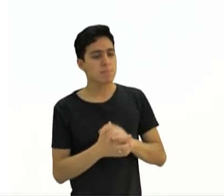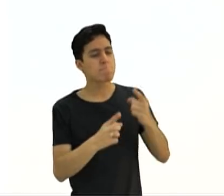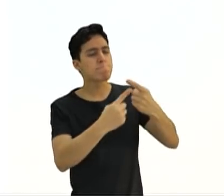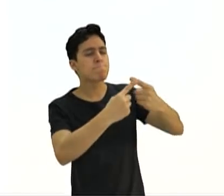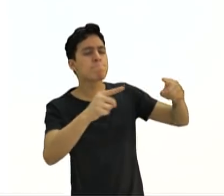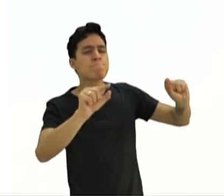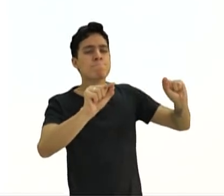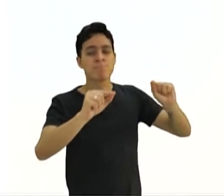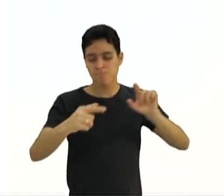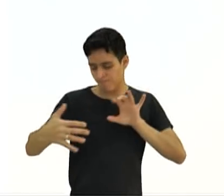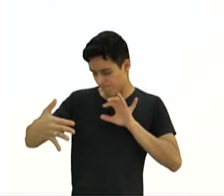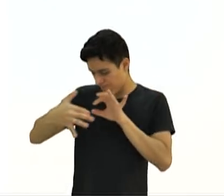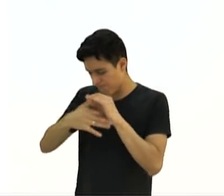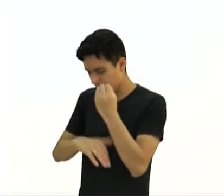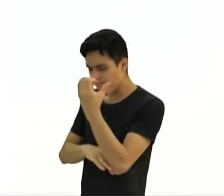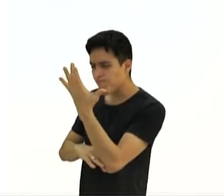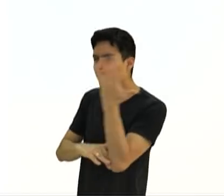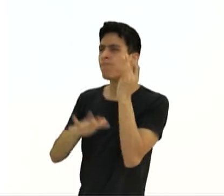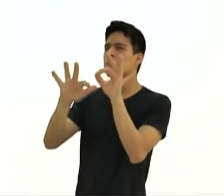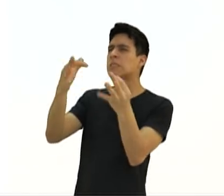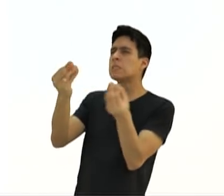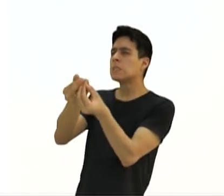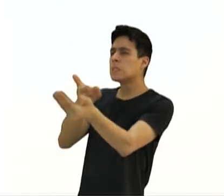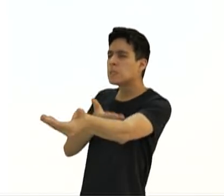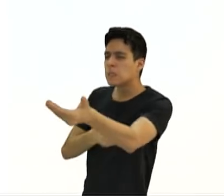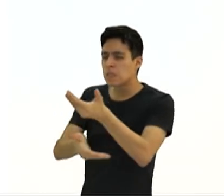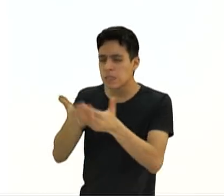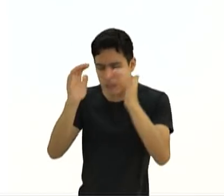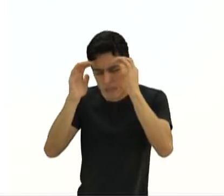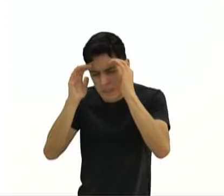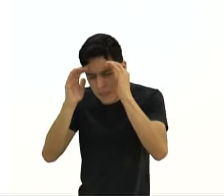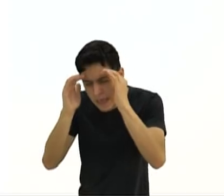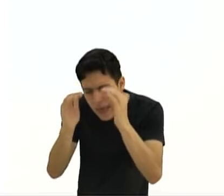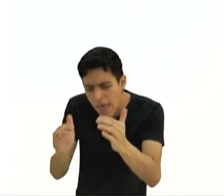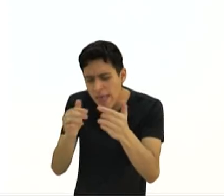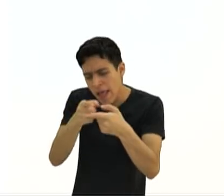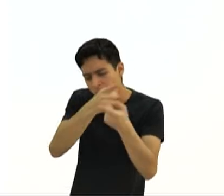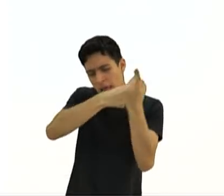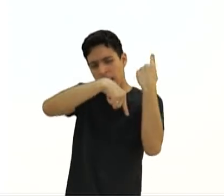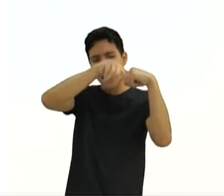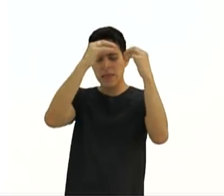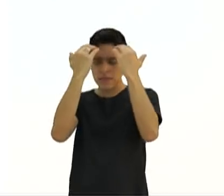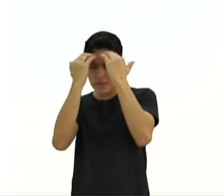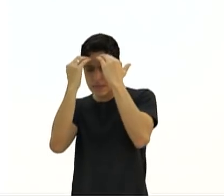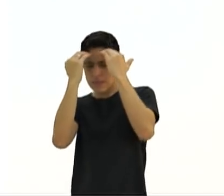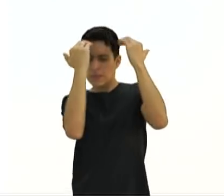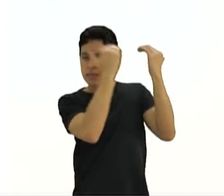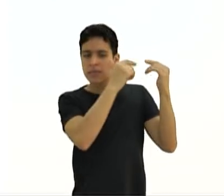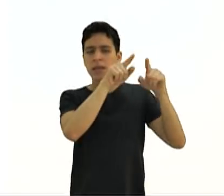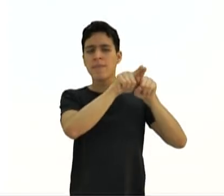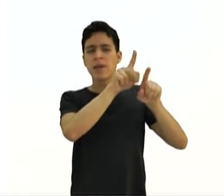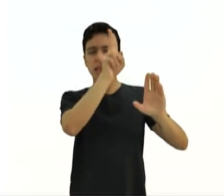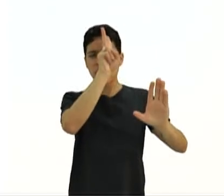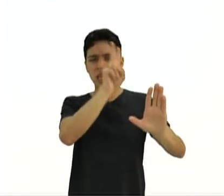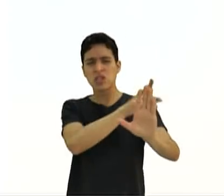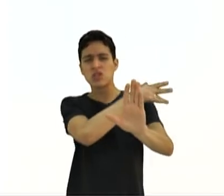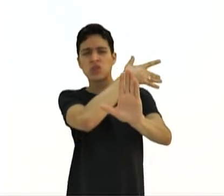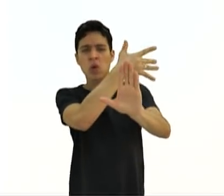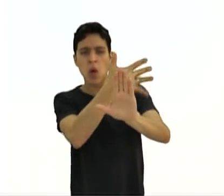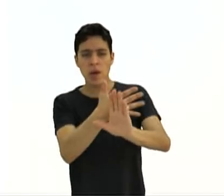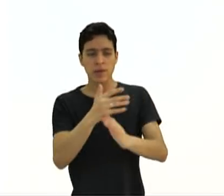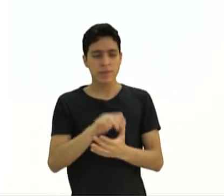com a natureza, a família e o respeito aos seus antepassados e à sua história, como eu estava falando.